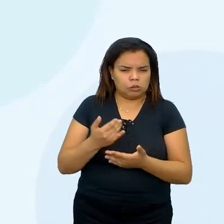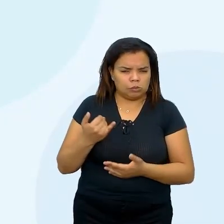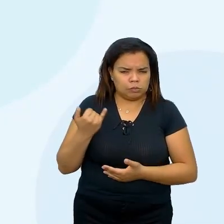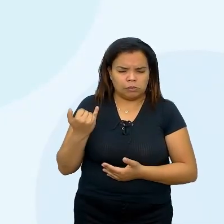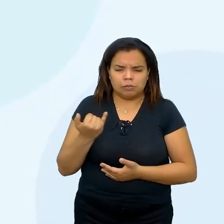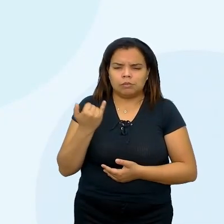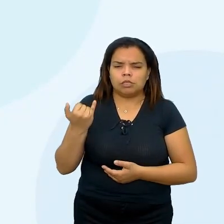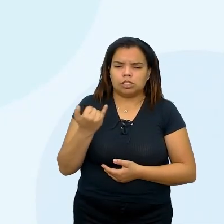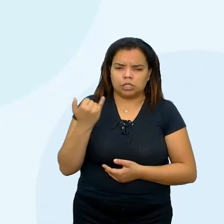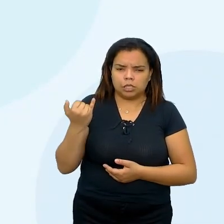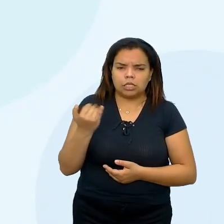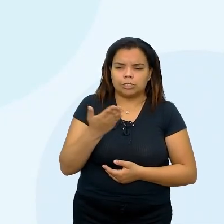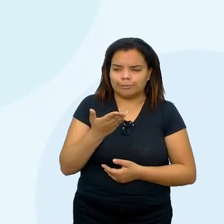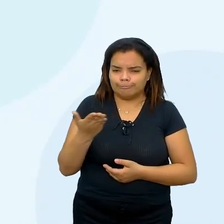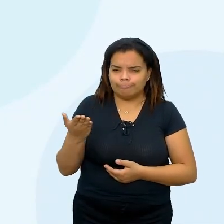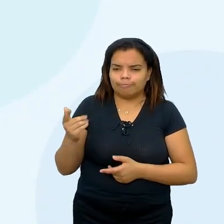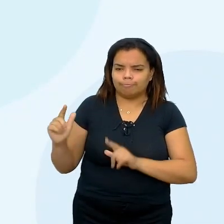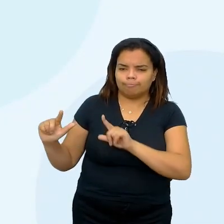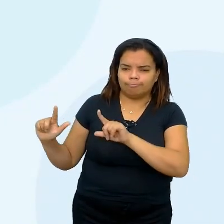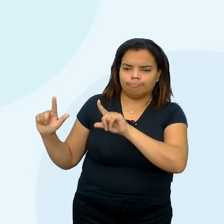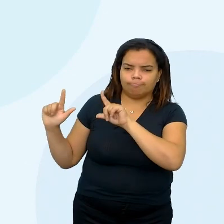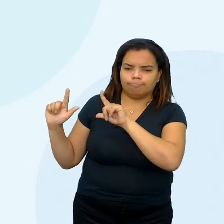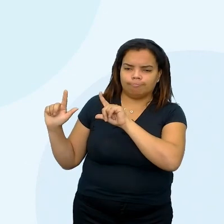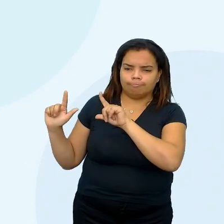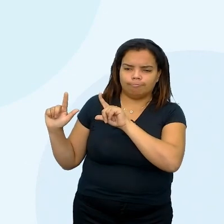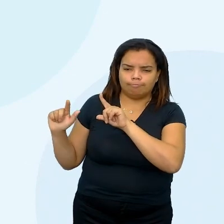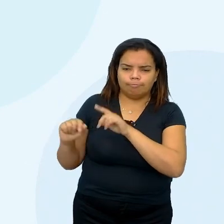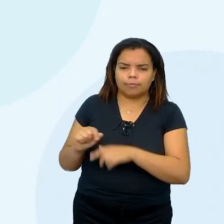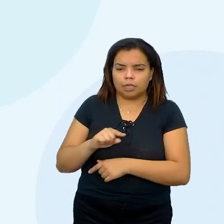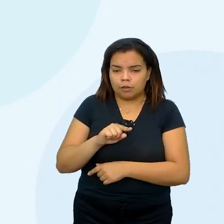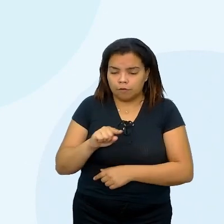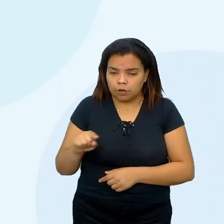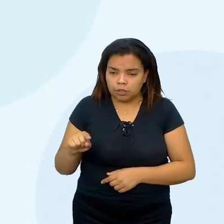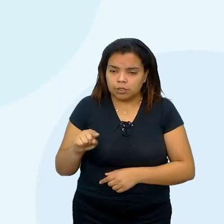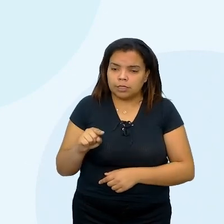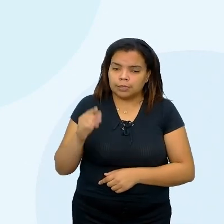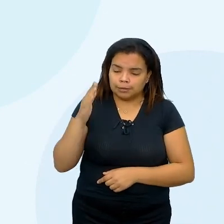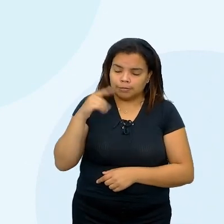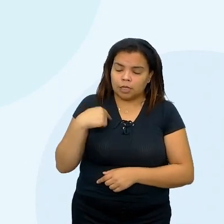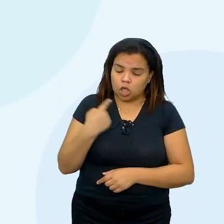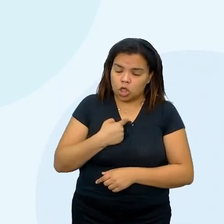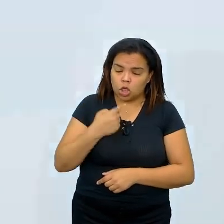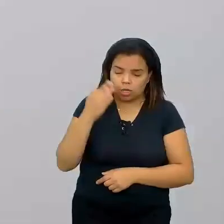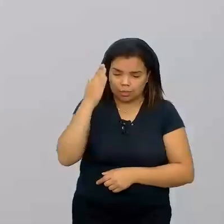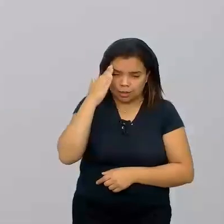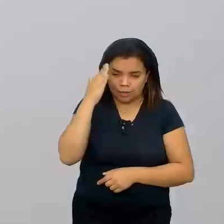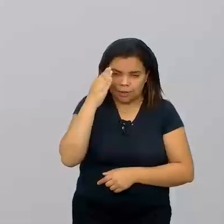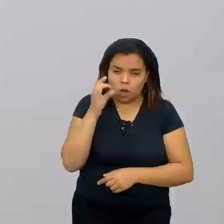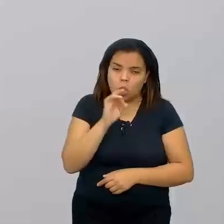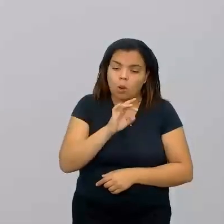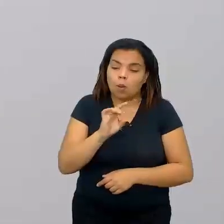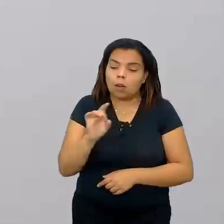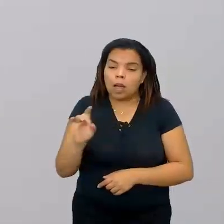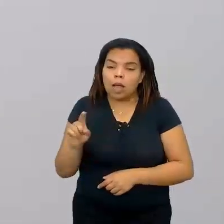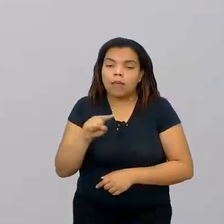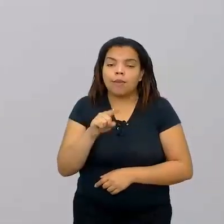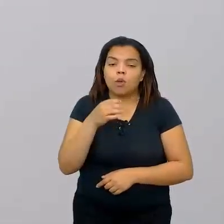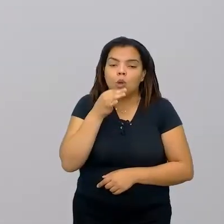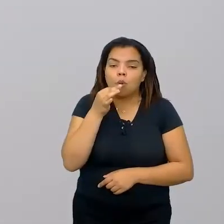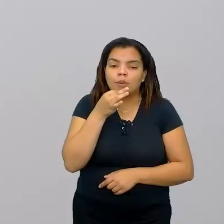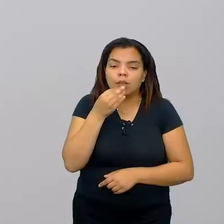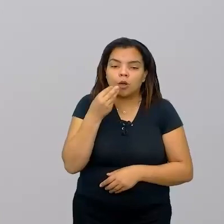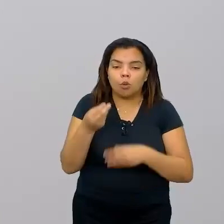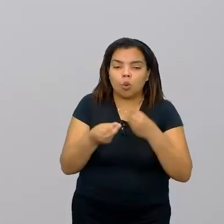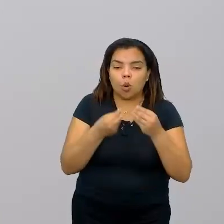tá aparecendo aí para vocês o QR Code, para que vocês então, né, para que a gente saiba, né, como que está caminhando aí o nosso